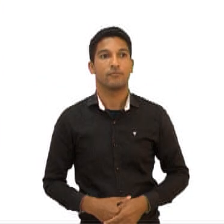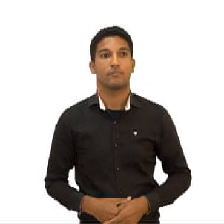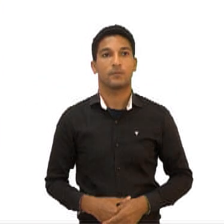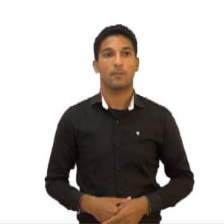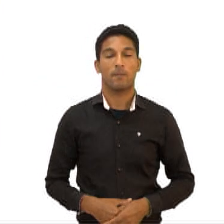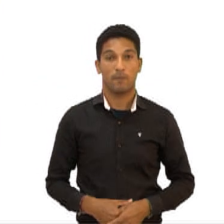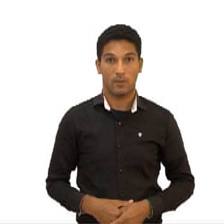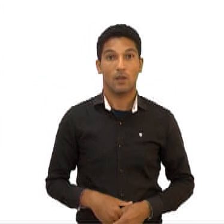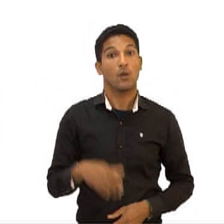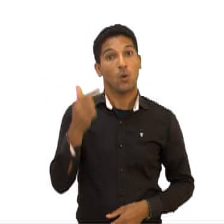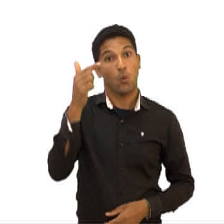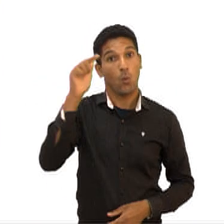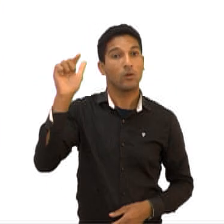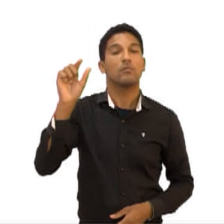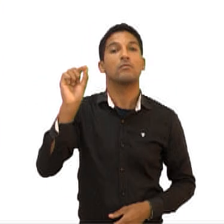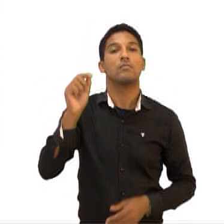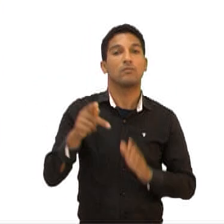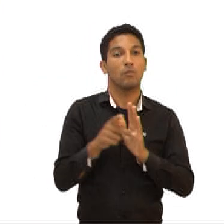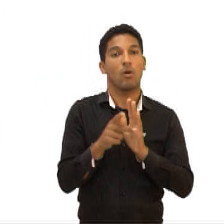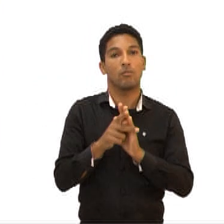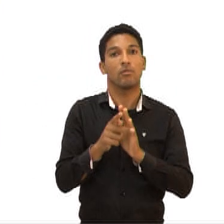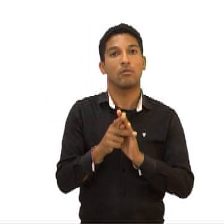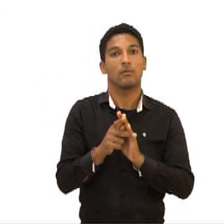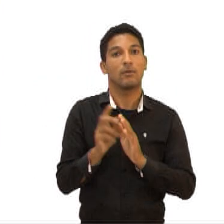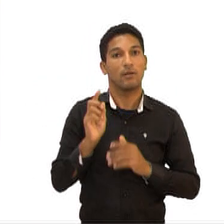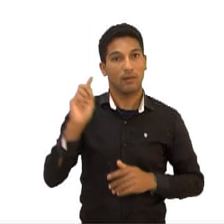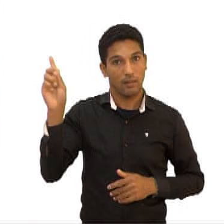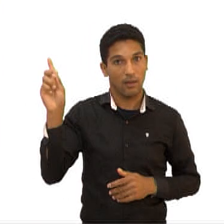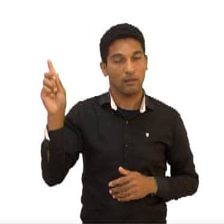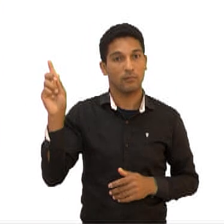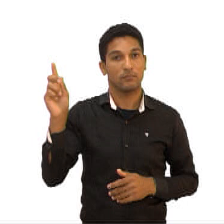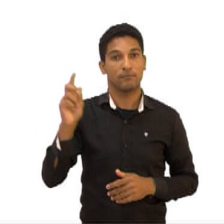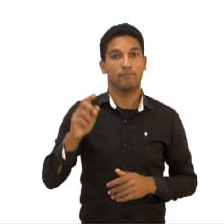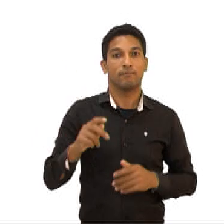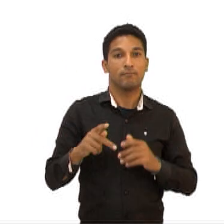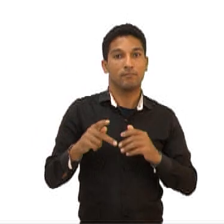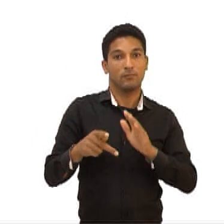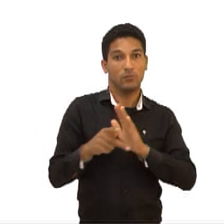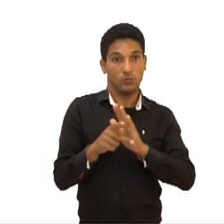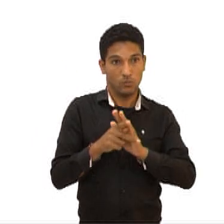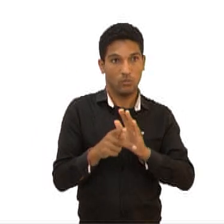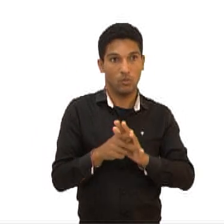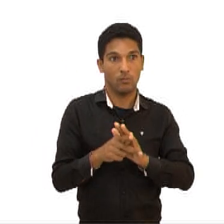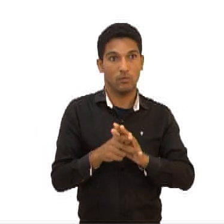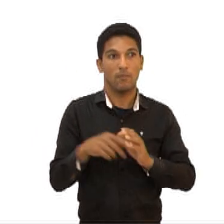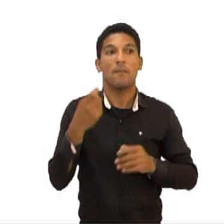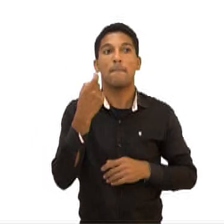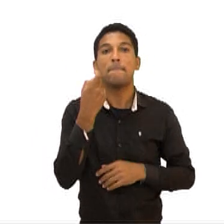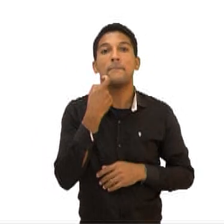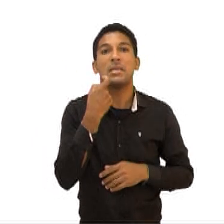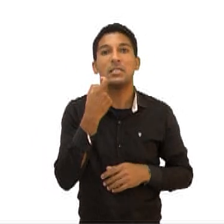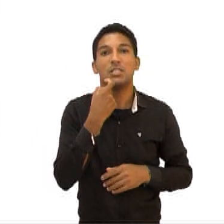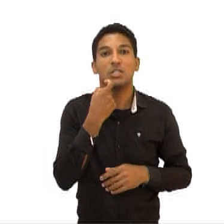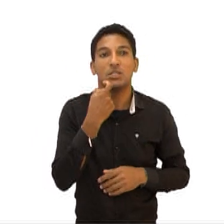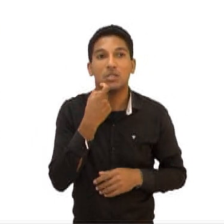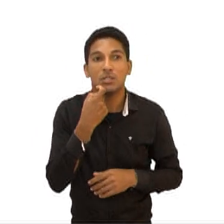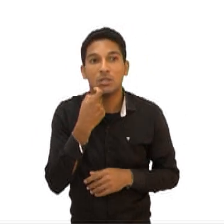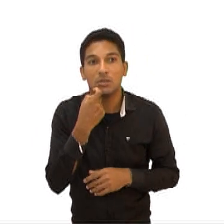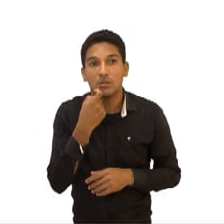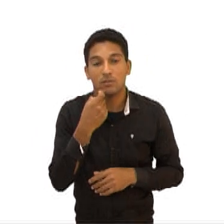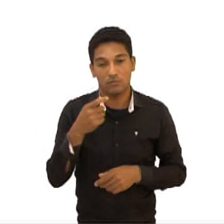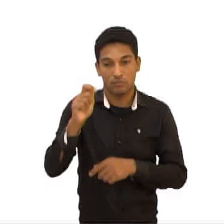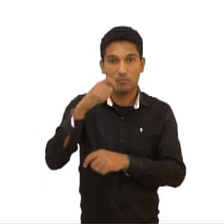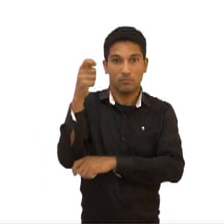Outra atividade econômica do primeiro setor, aí, da pecuária, né? Aí você vai ver aqui um peixe. A